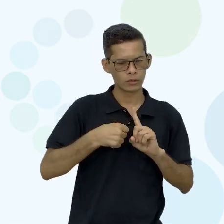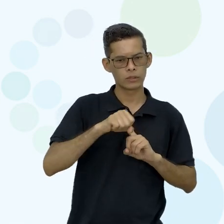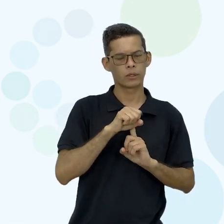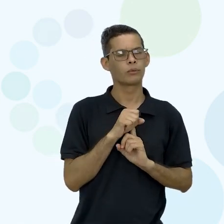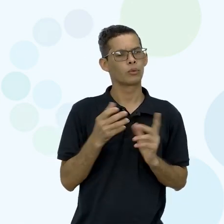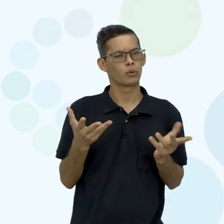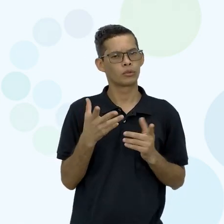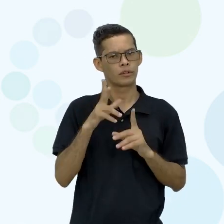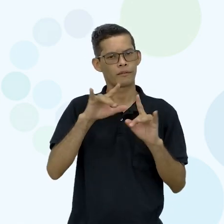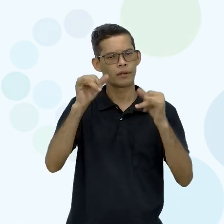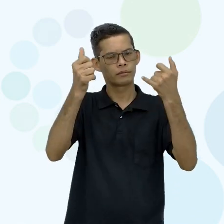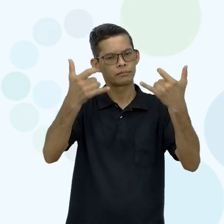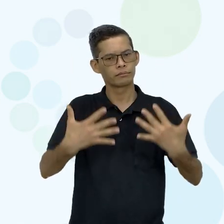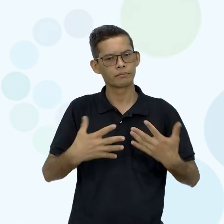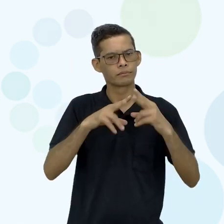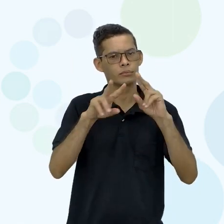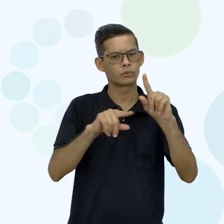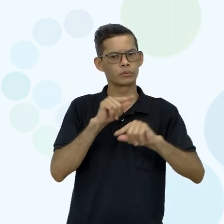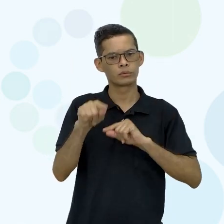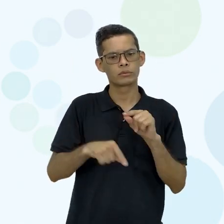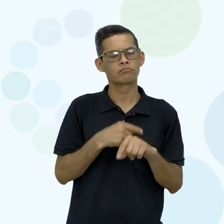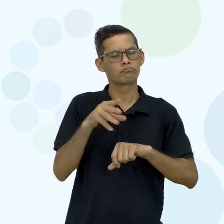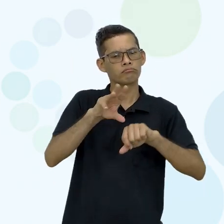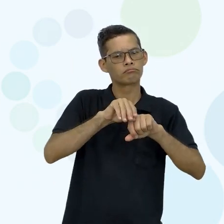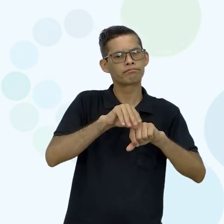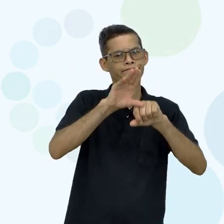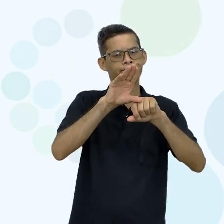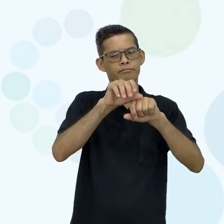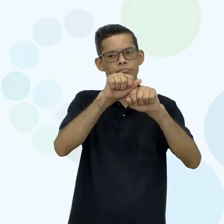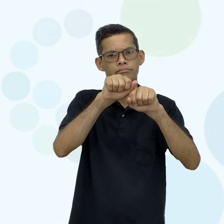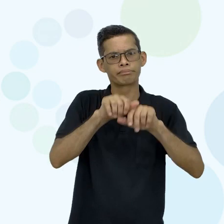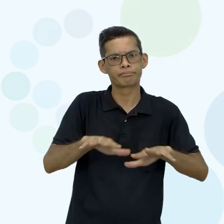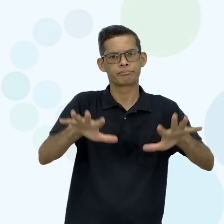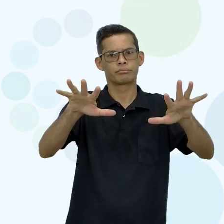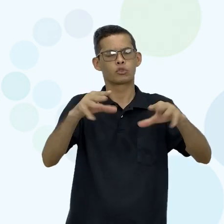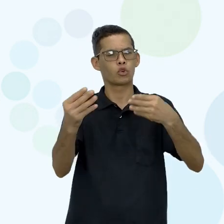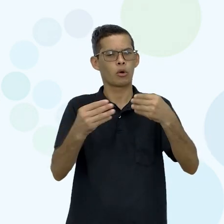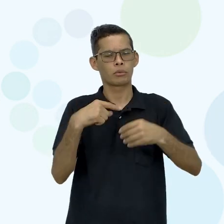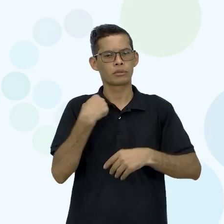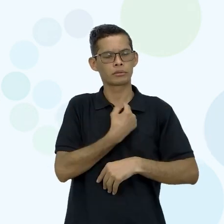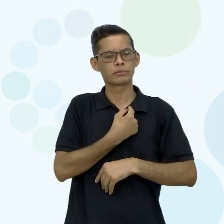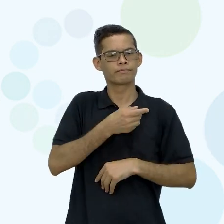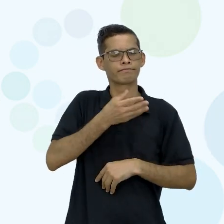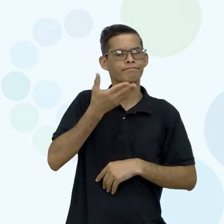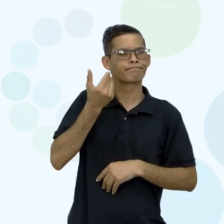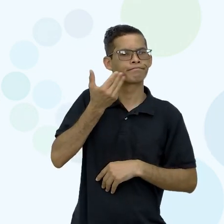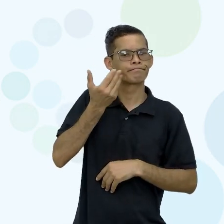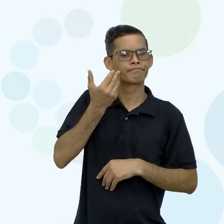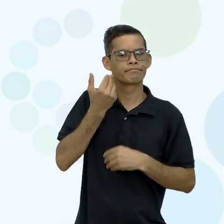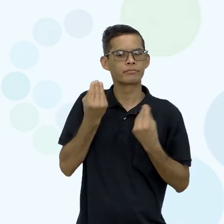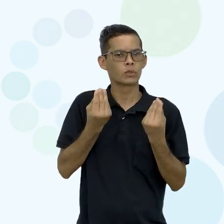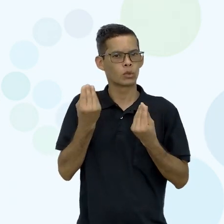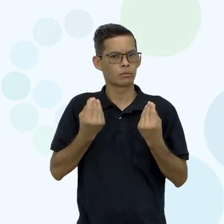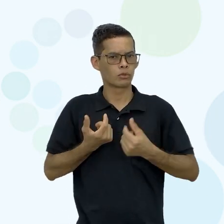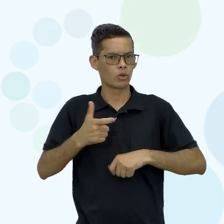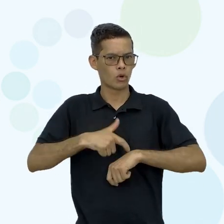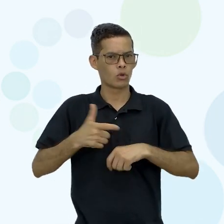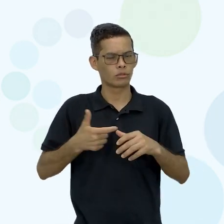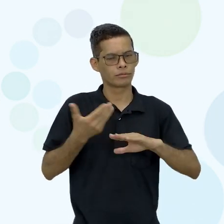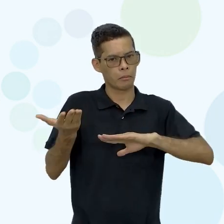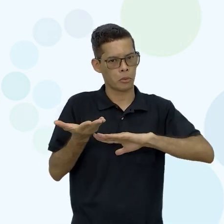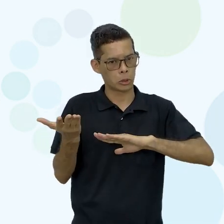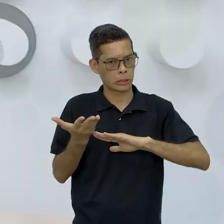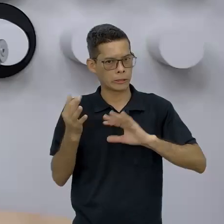transição das noções conceituais de conhecimento e como ele chegou até nós nesses tempos mais do que